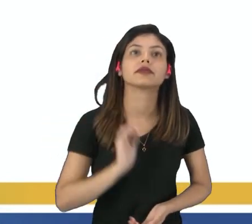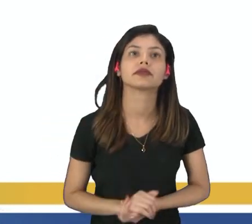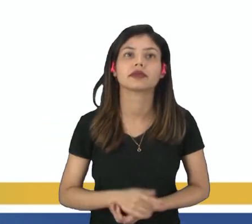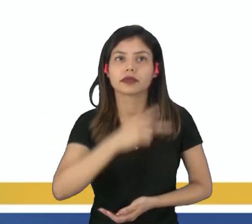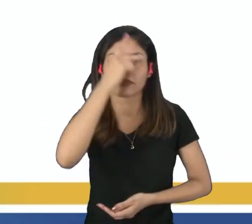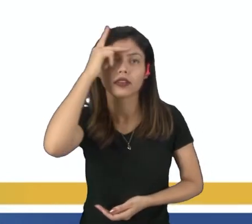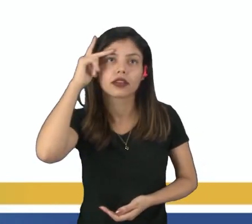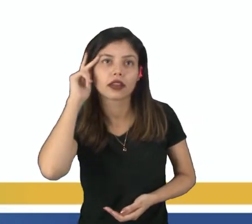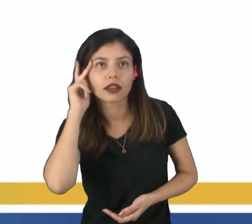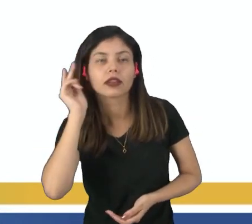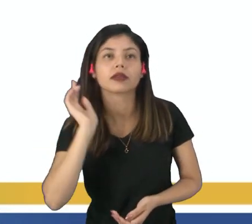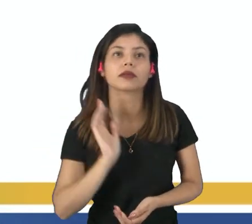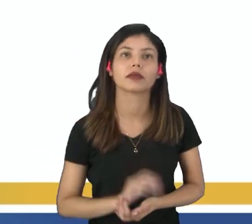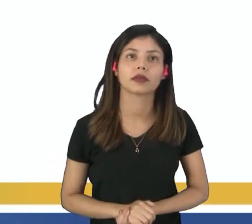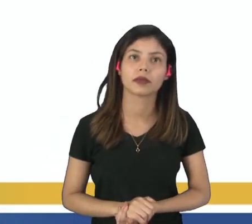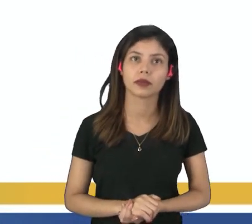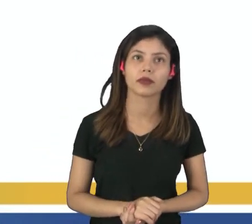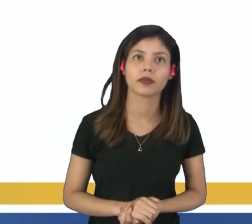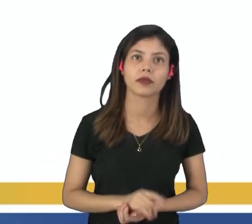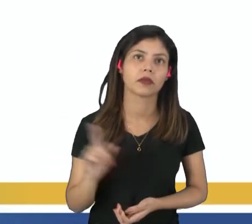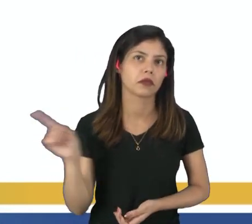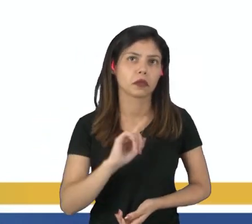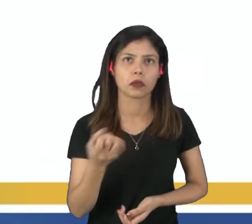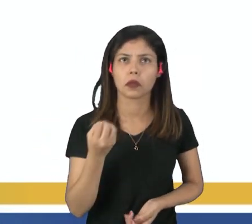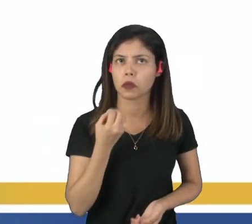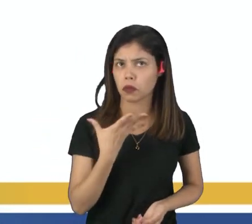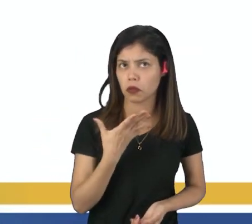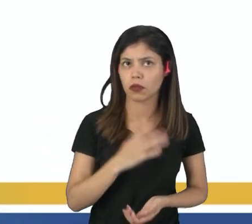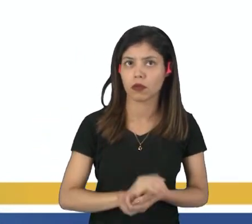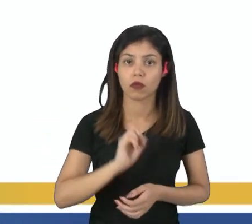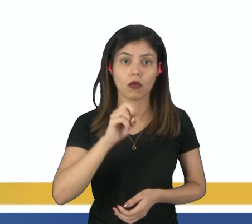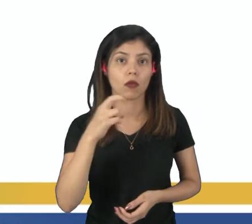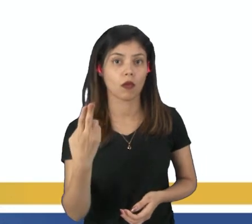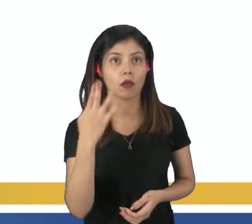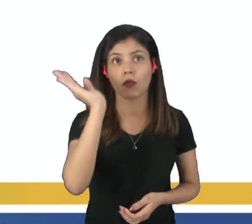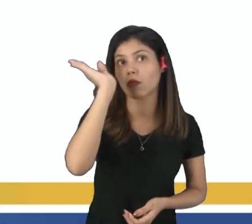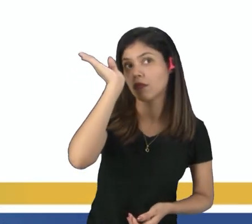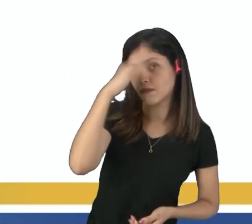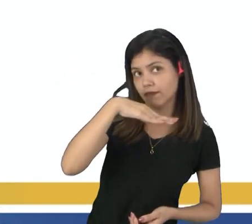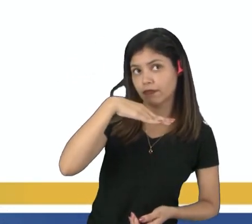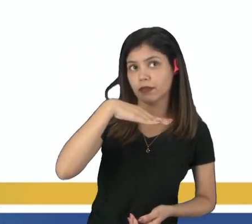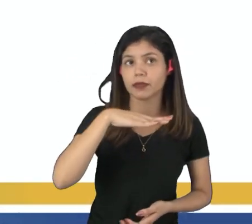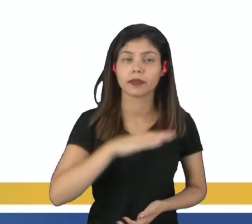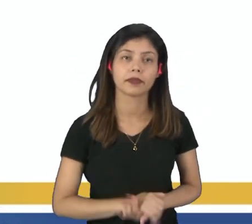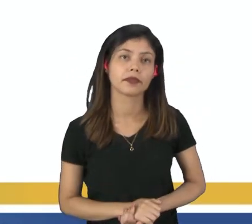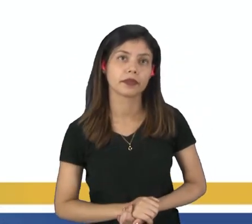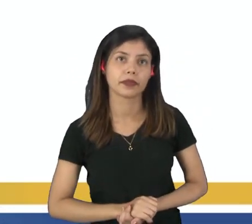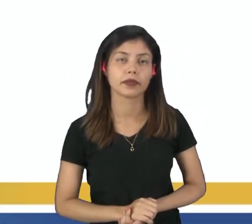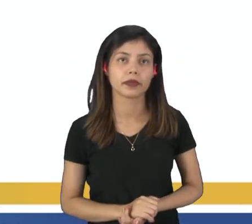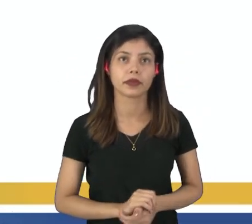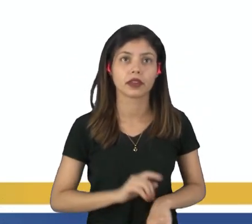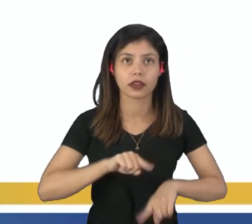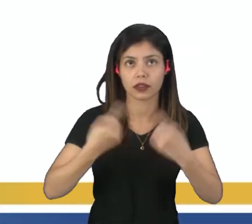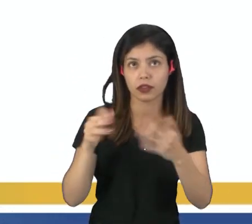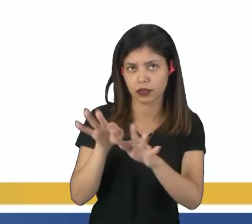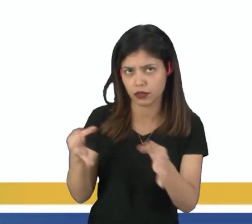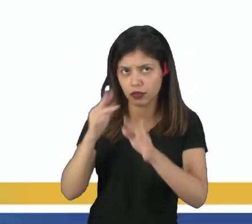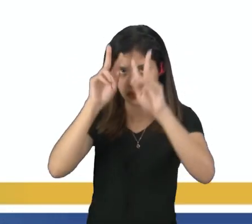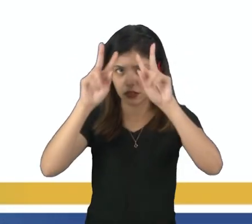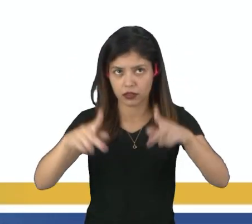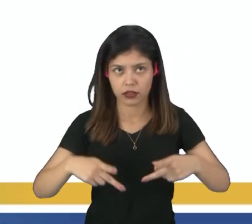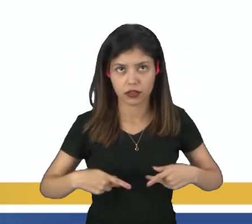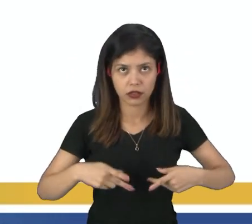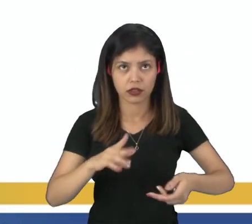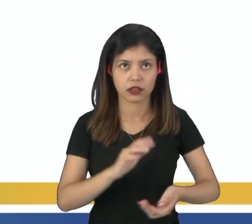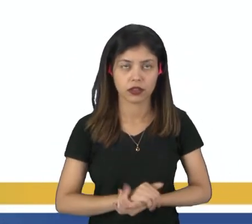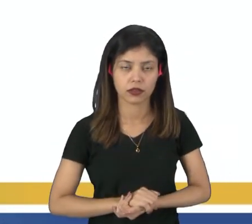Vejamos o texto. As pessoas não são boas ou más, são